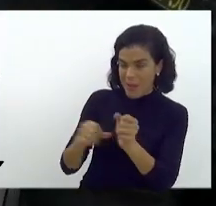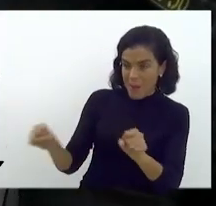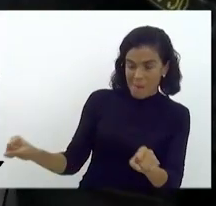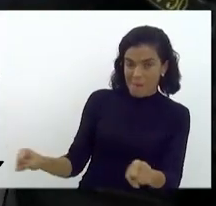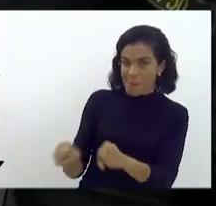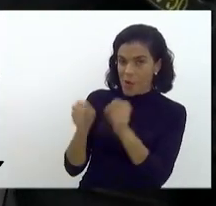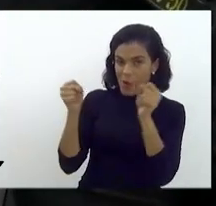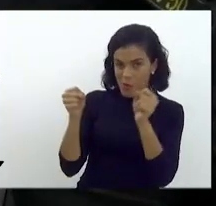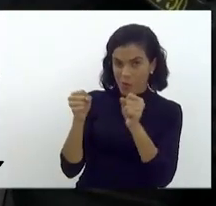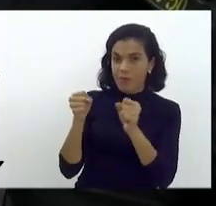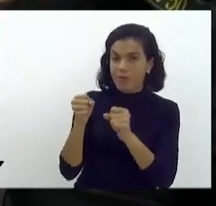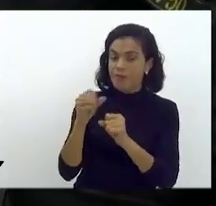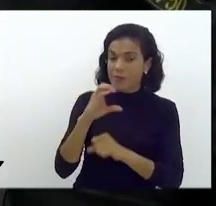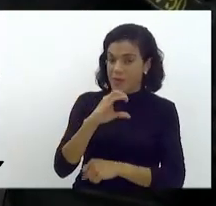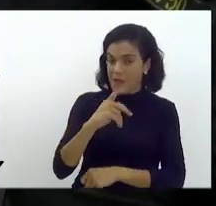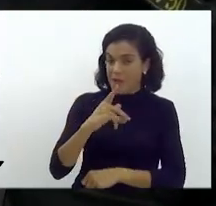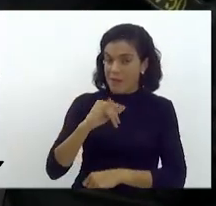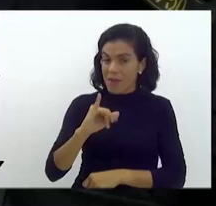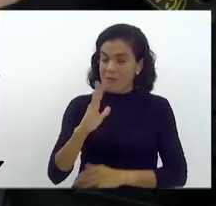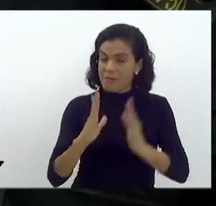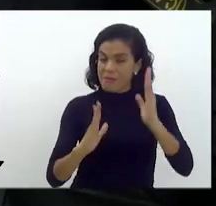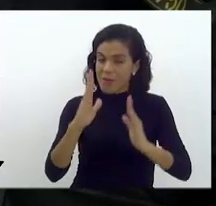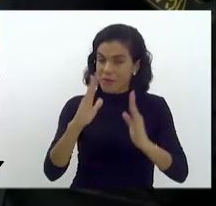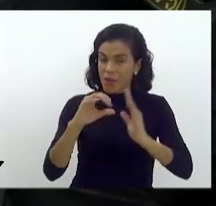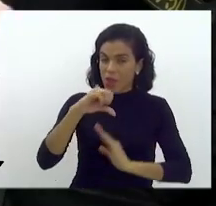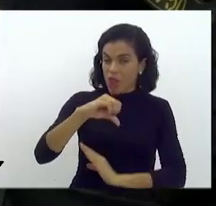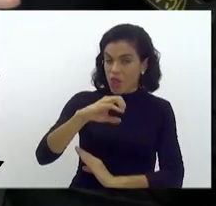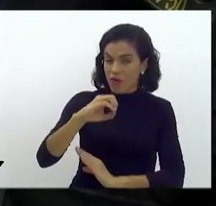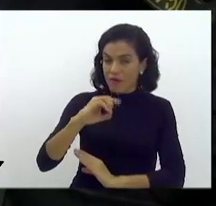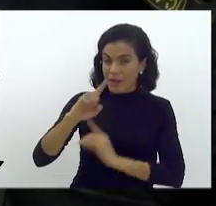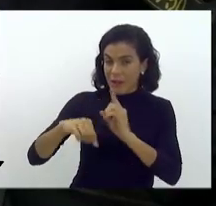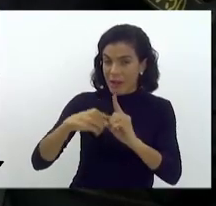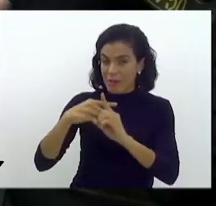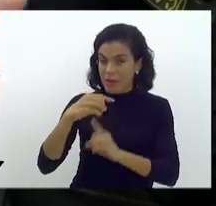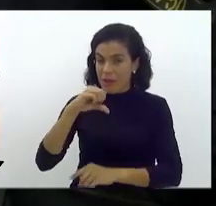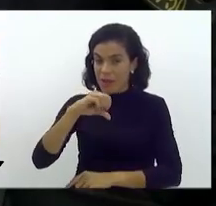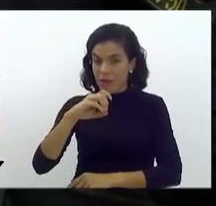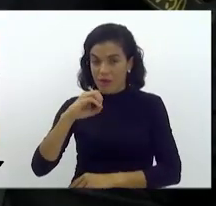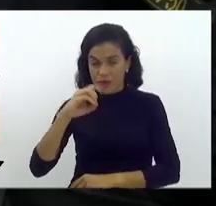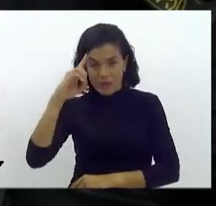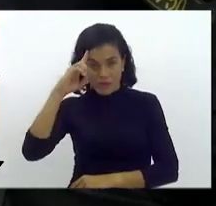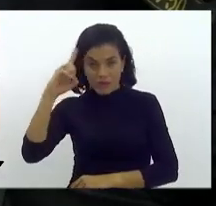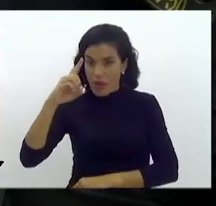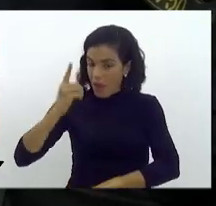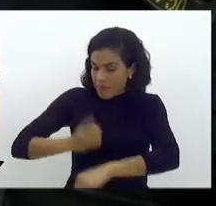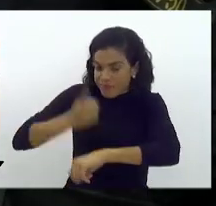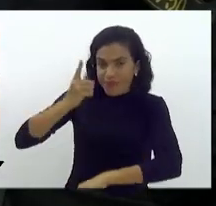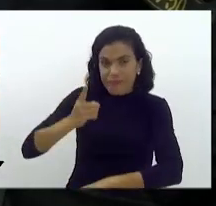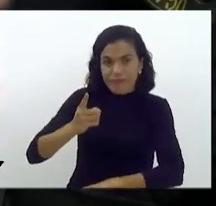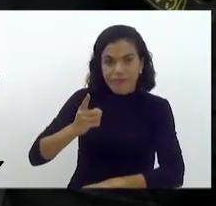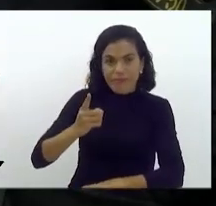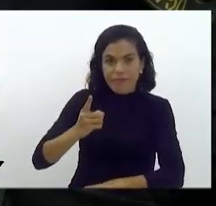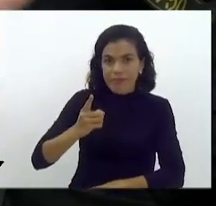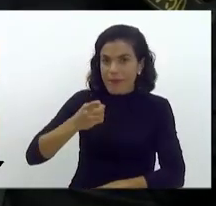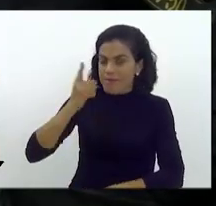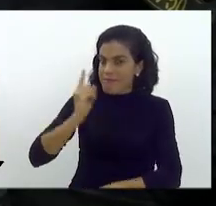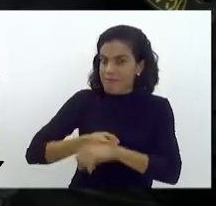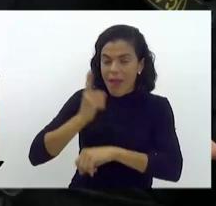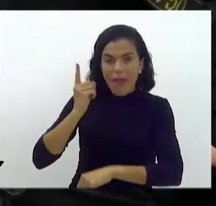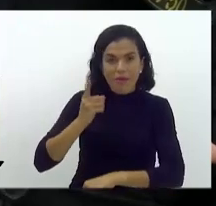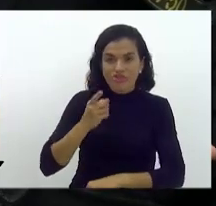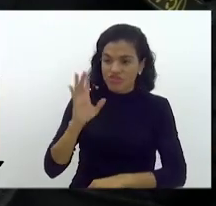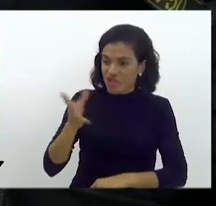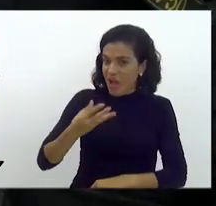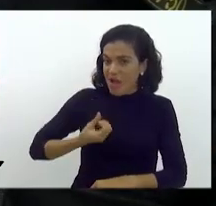e uma geralmente é 90 dias prorrogar por mais 90 venha a tempo e a hora já participamos